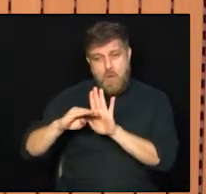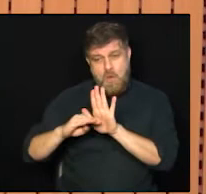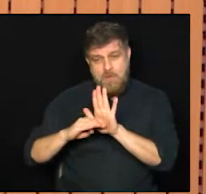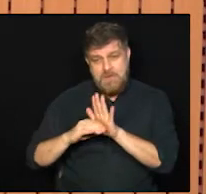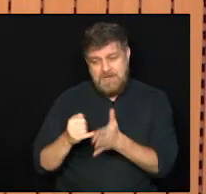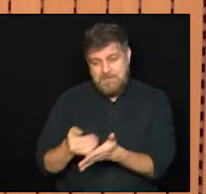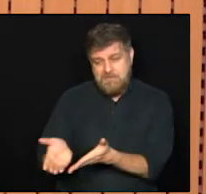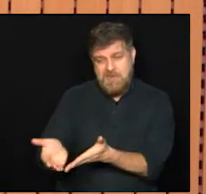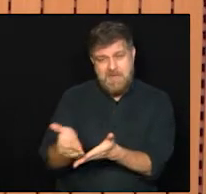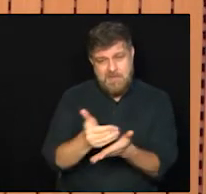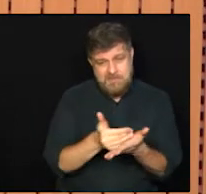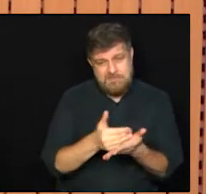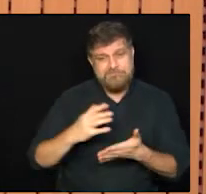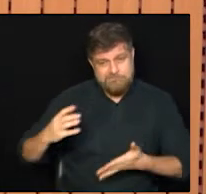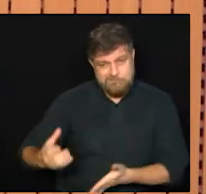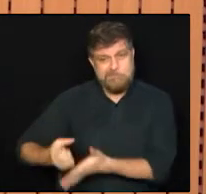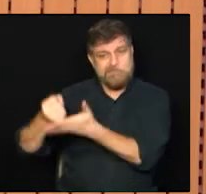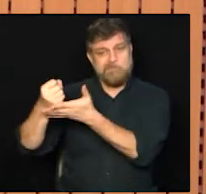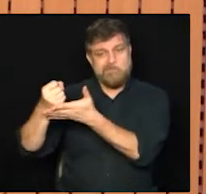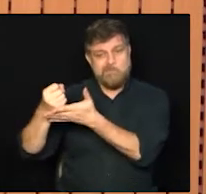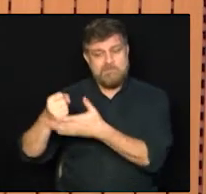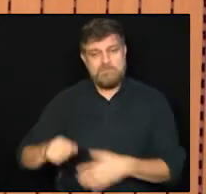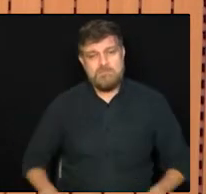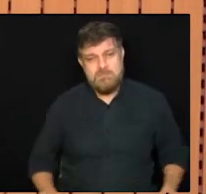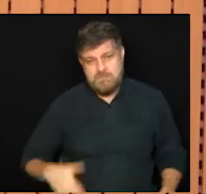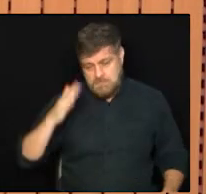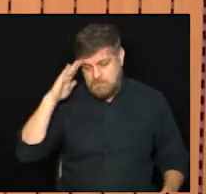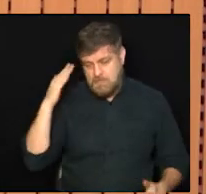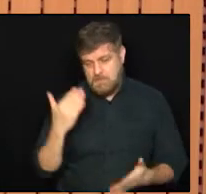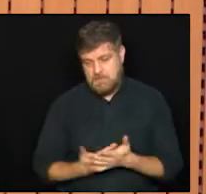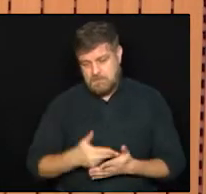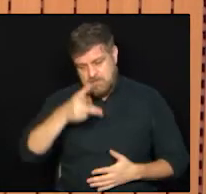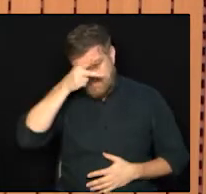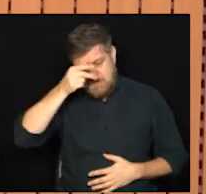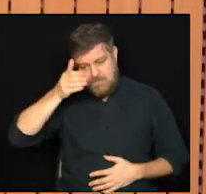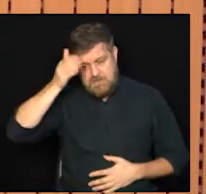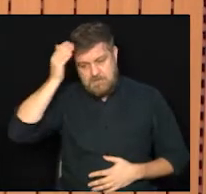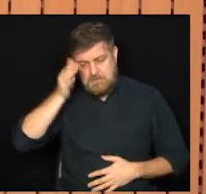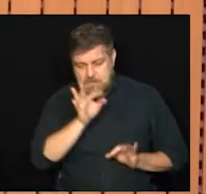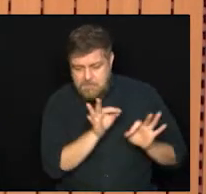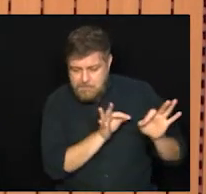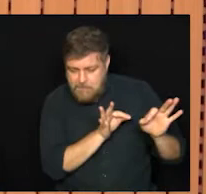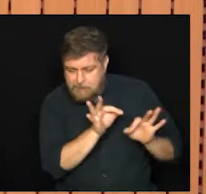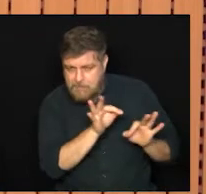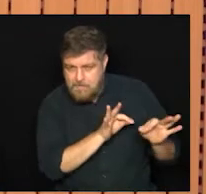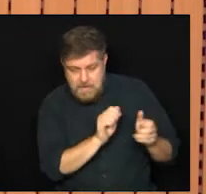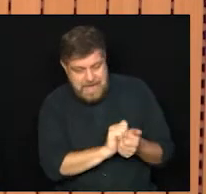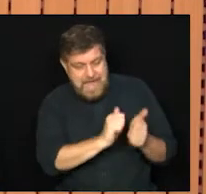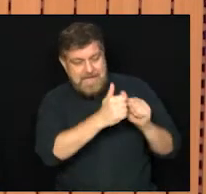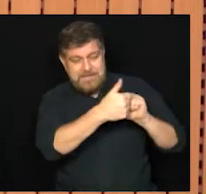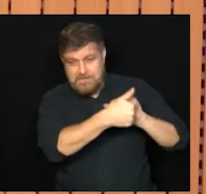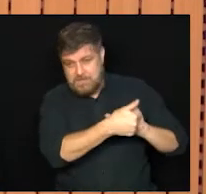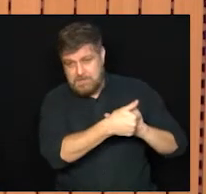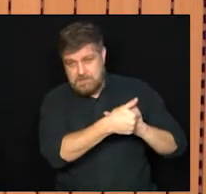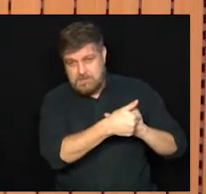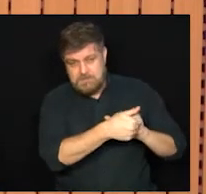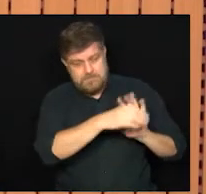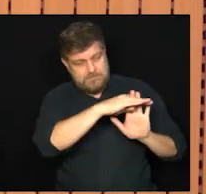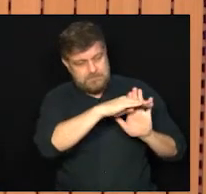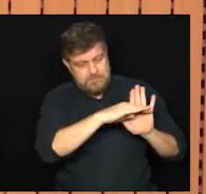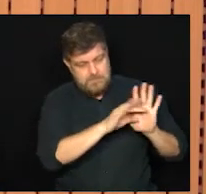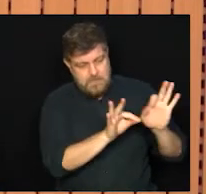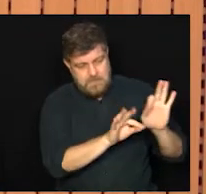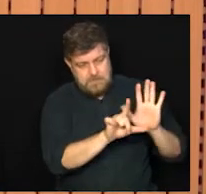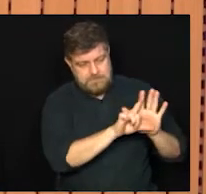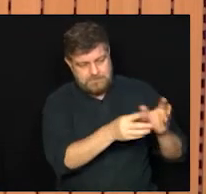Fiscal. Obviamente o governo, né, deve estar se ajustando aí para talvez mandar um projeto